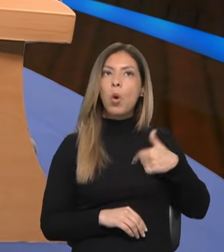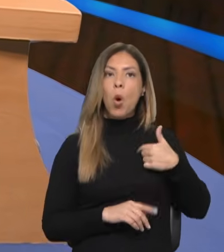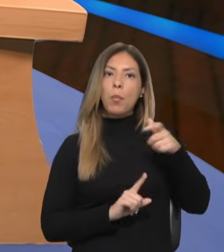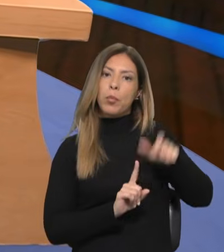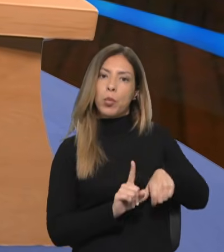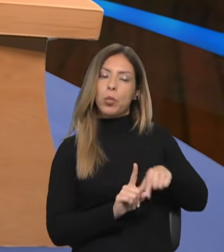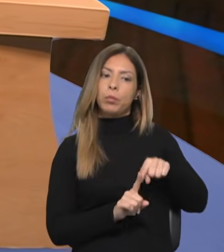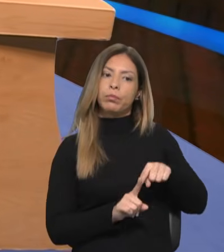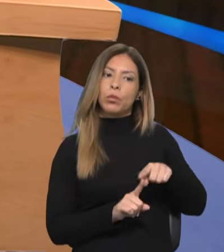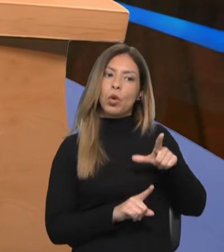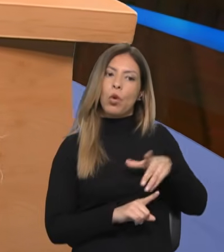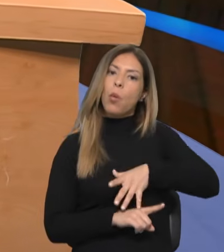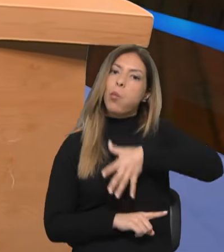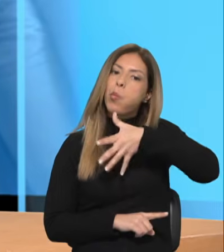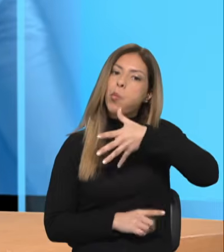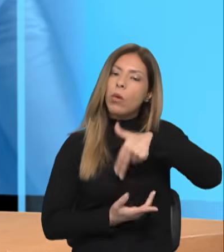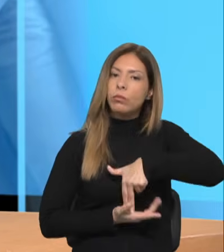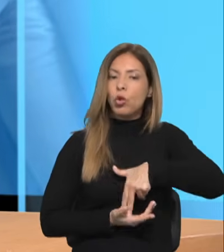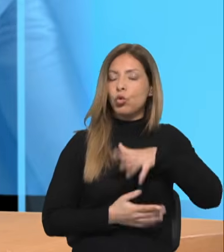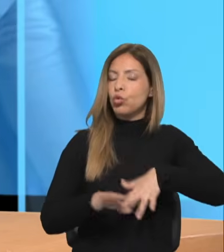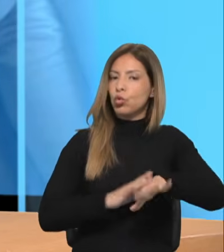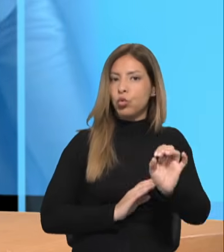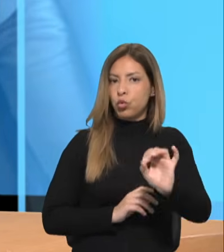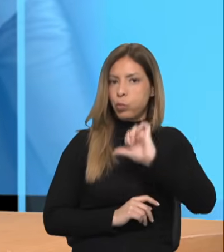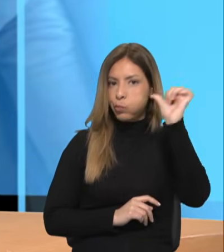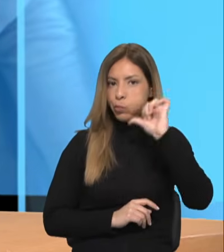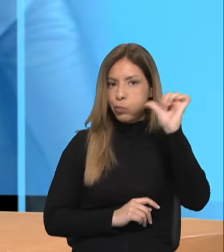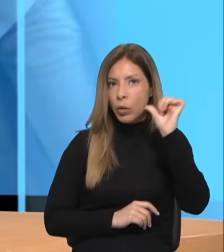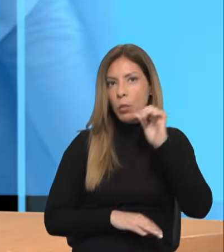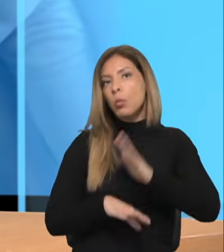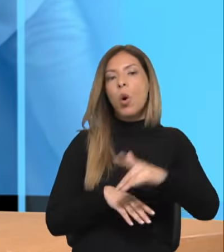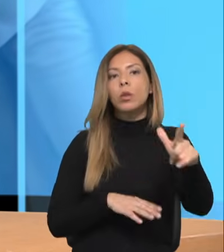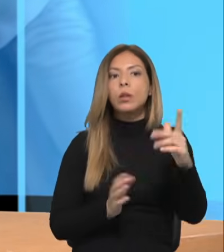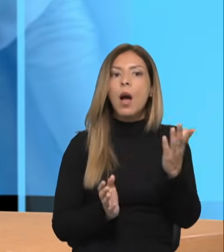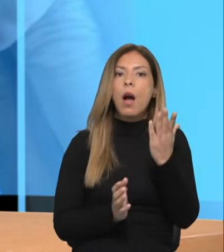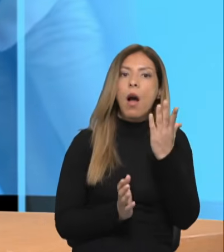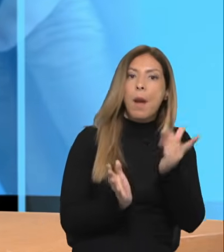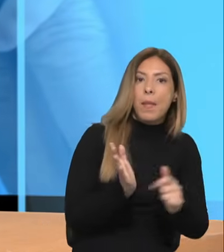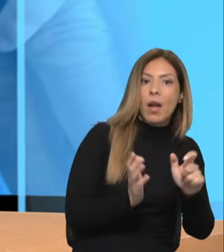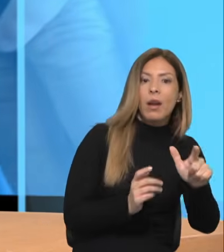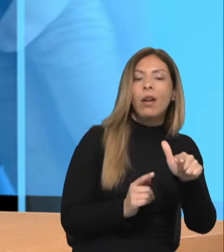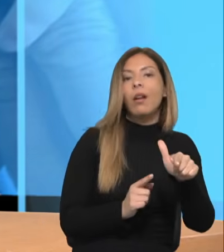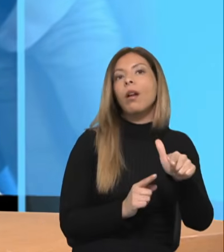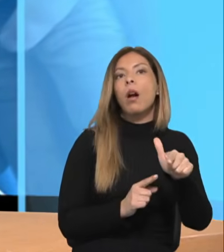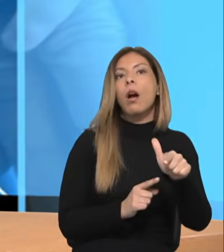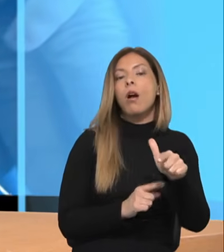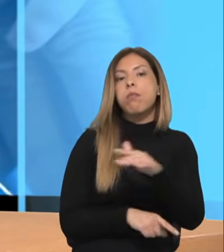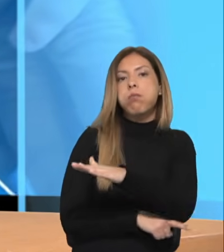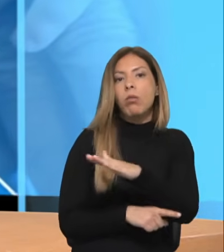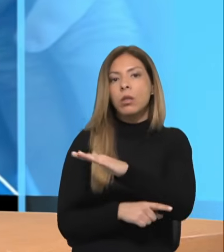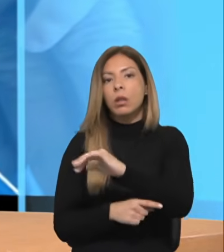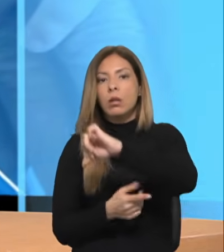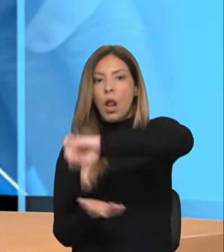fez qualquer declaração sobre a intervenção dos Estados Unidos no Irão e